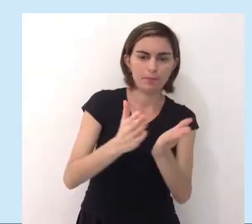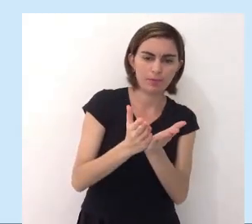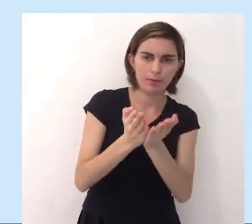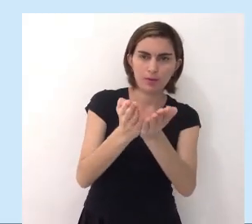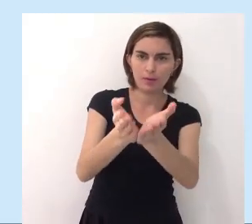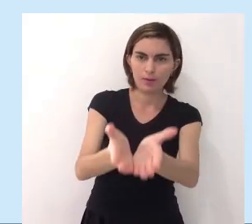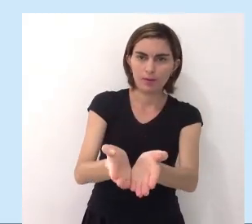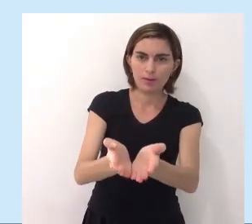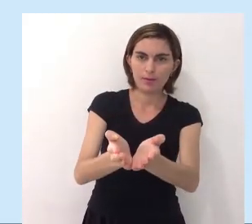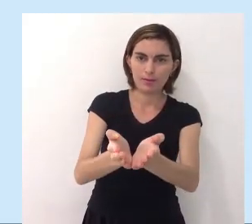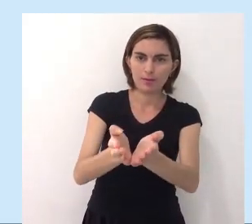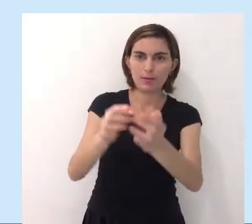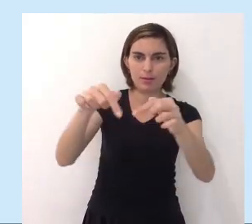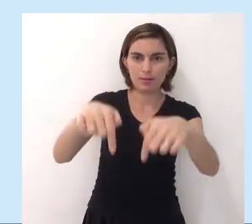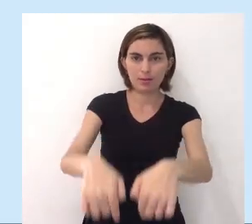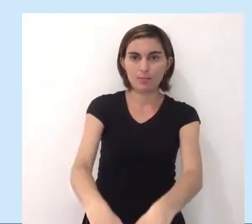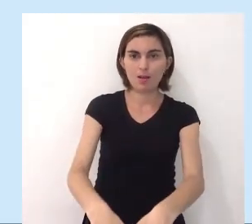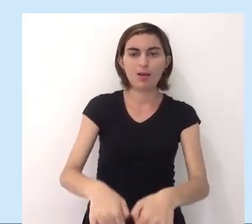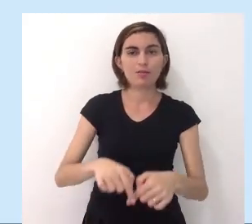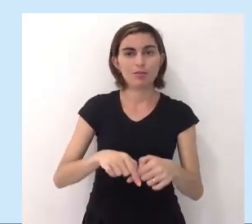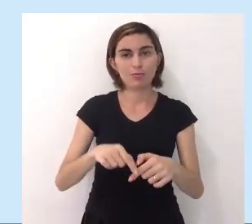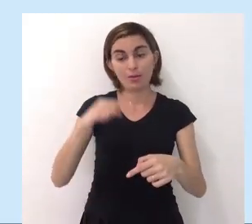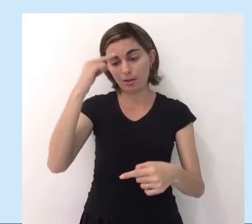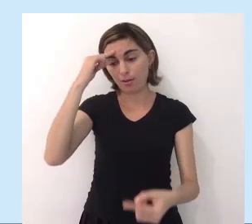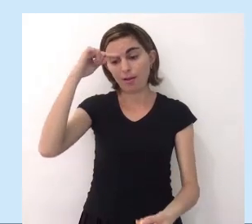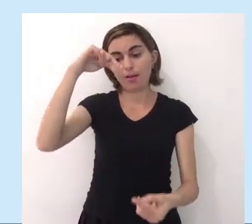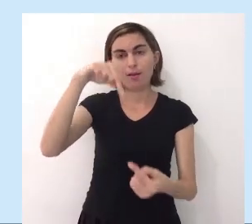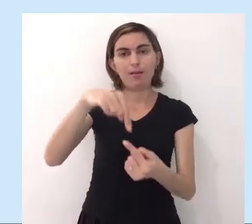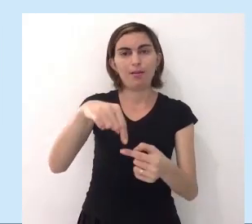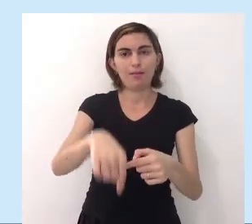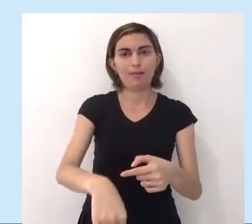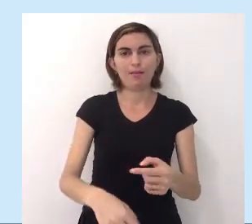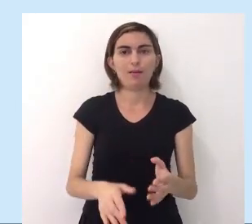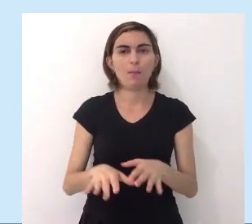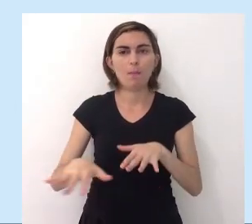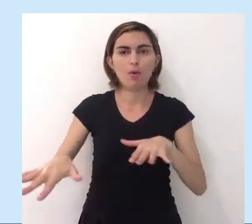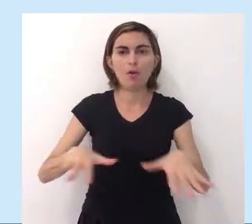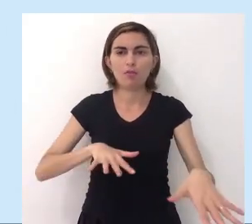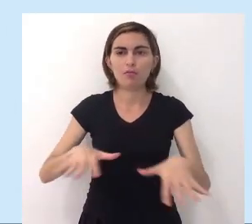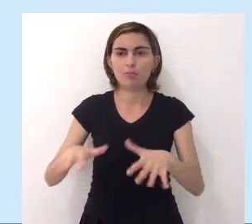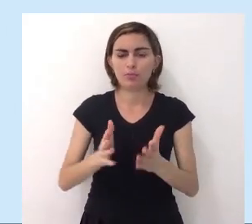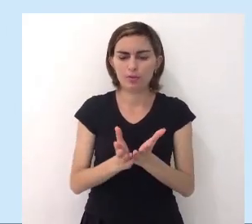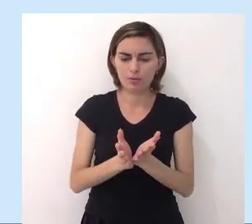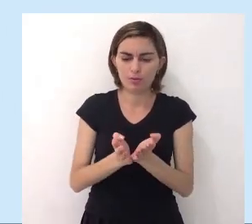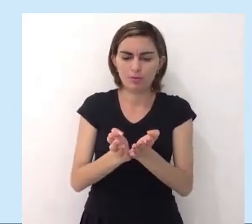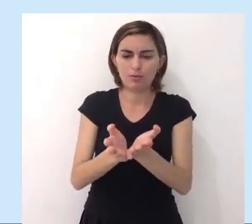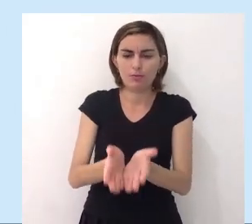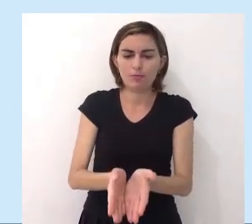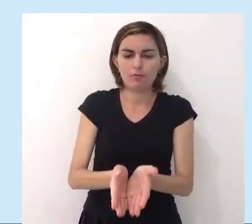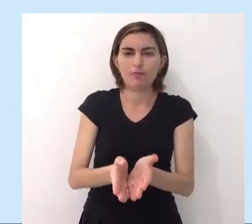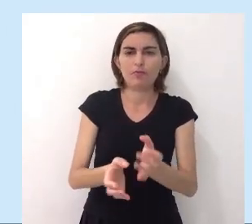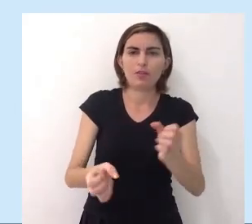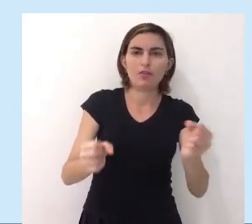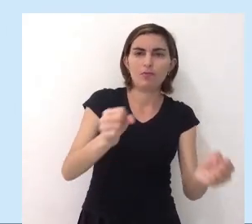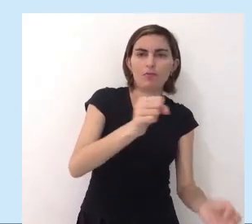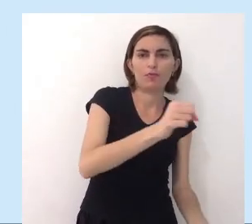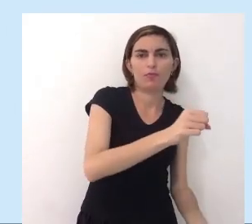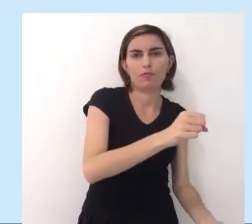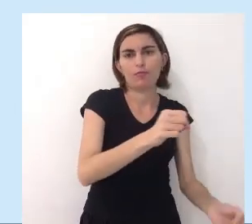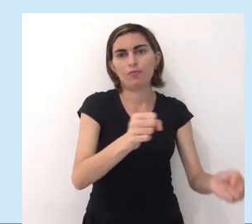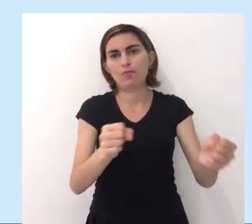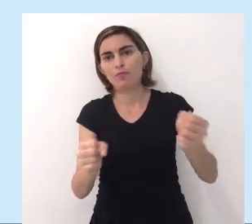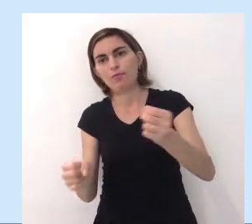parte inferior, tá? Na parte de baixo. Então, o leme, ele vai dar aquela movimentação de vai e vem, tá? E